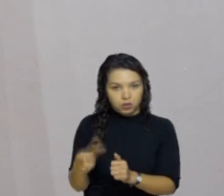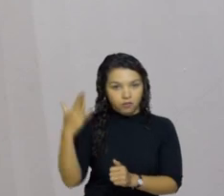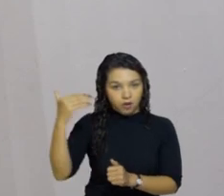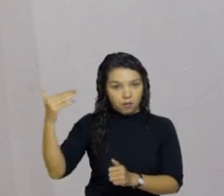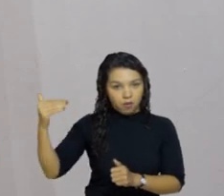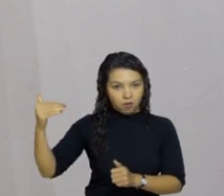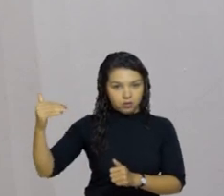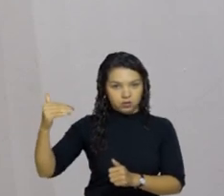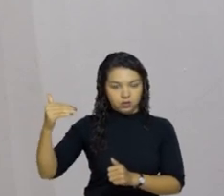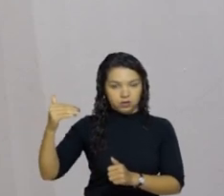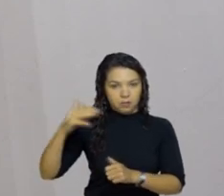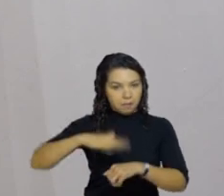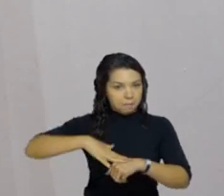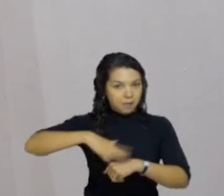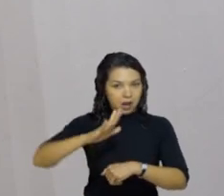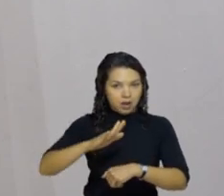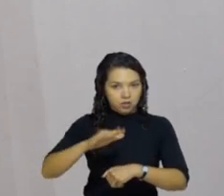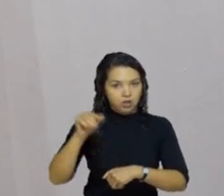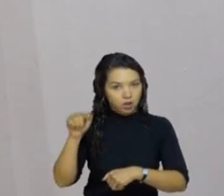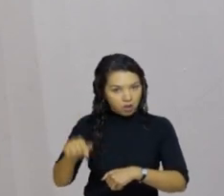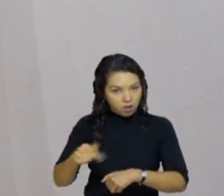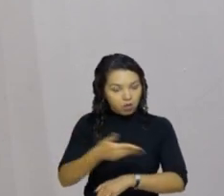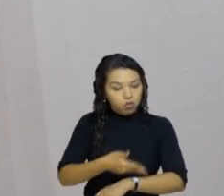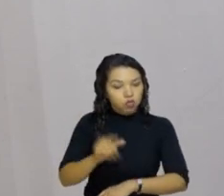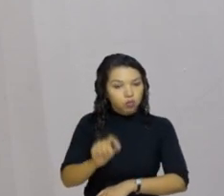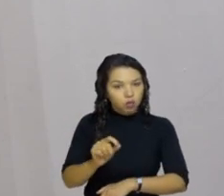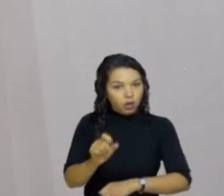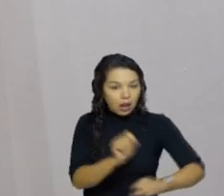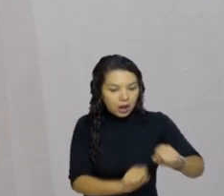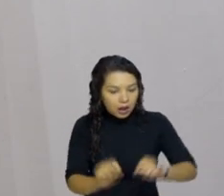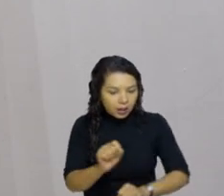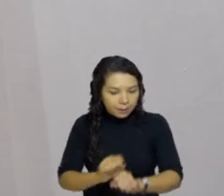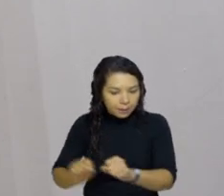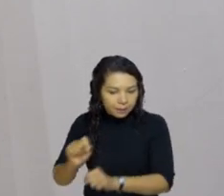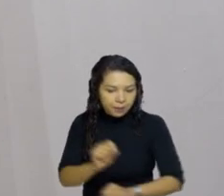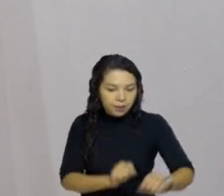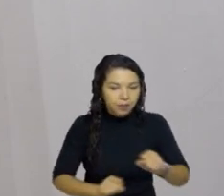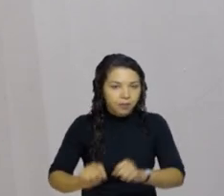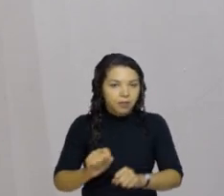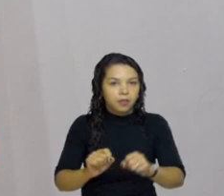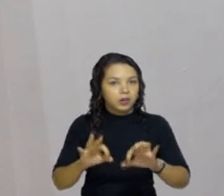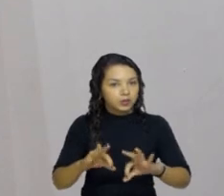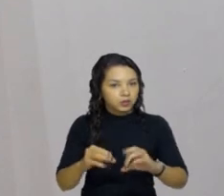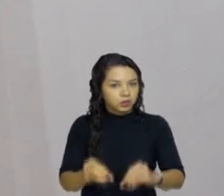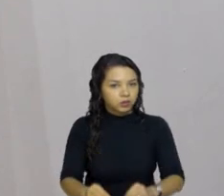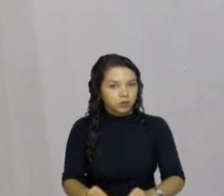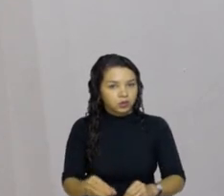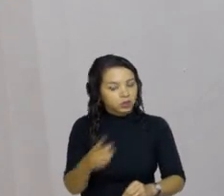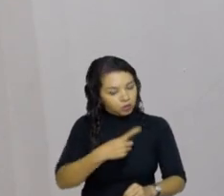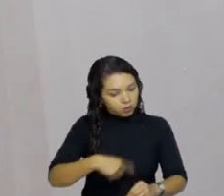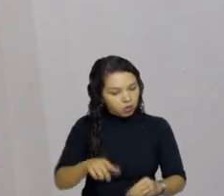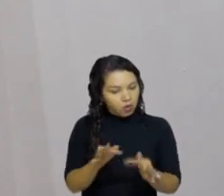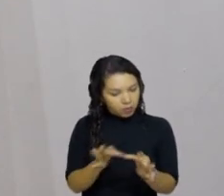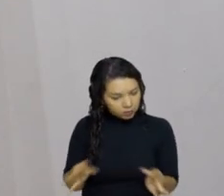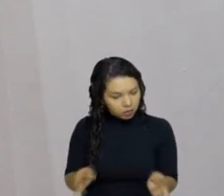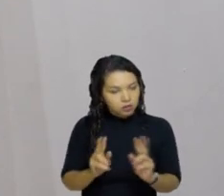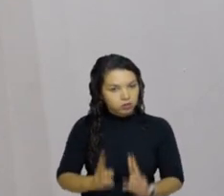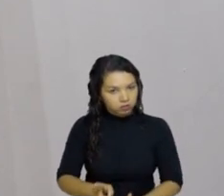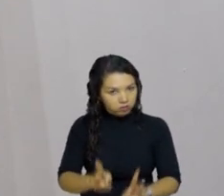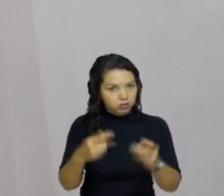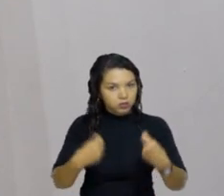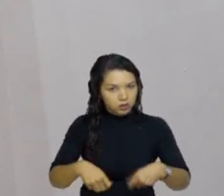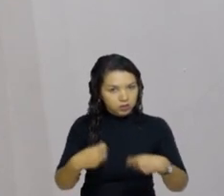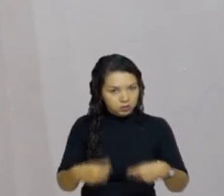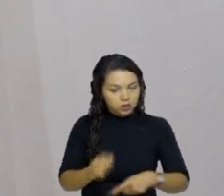depois que o jogo termina. A gente nunca pode perder a humildade de fazer o nosso trabalho e entregar o melhor para o cidadão catarinense.